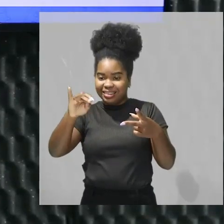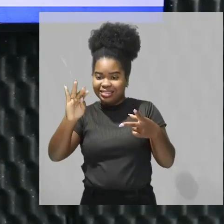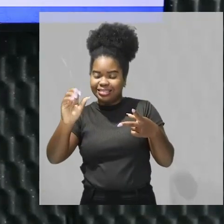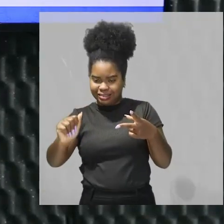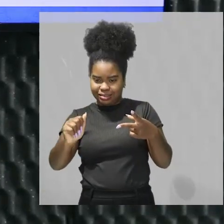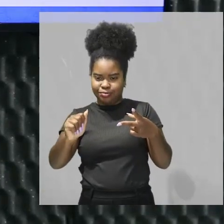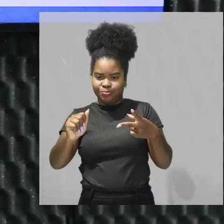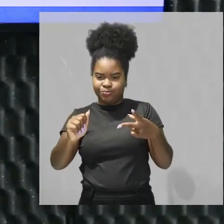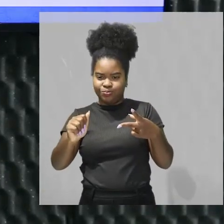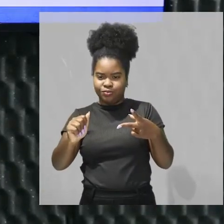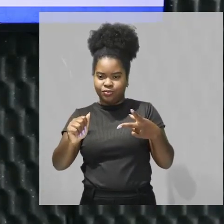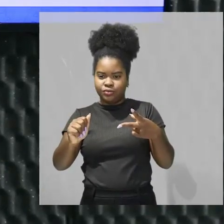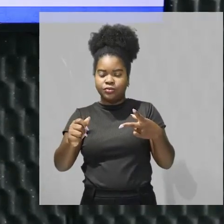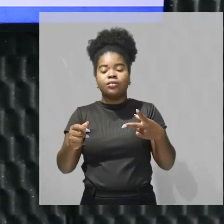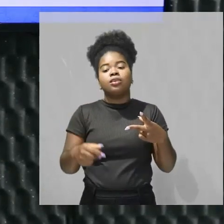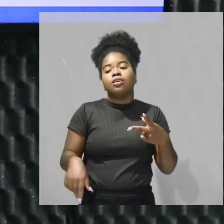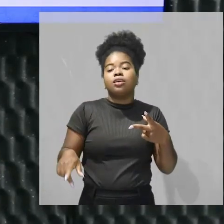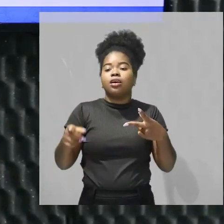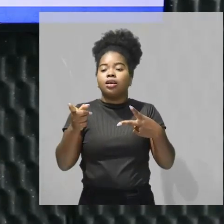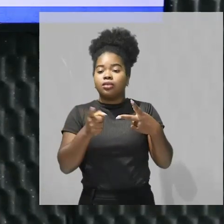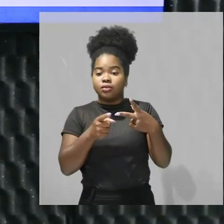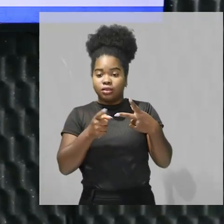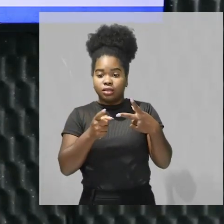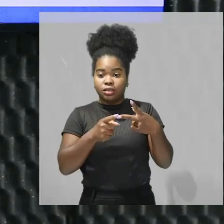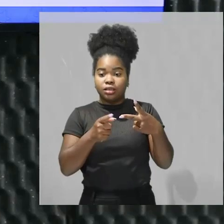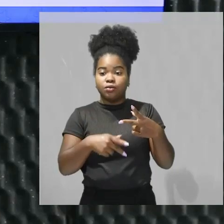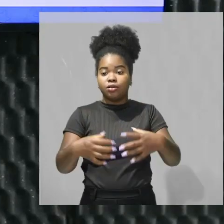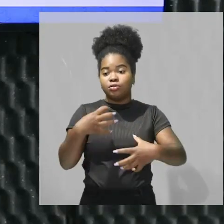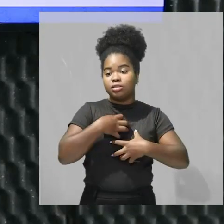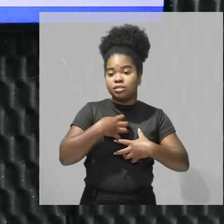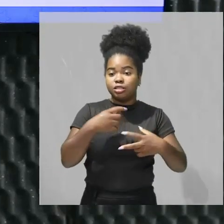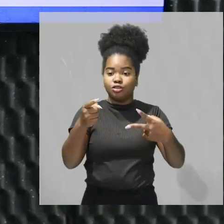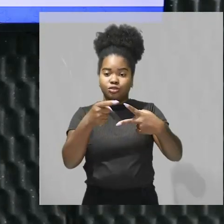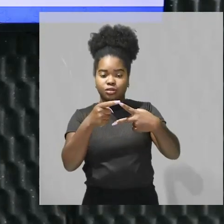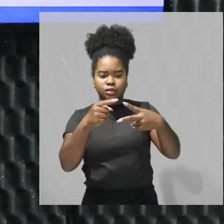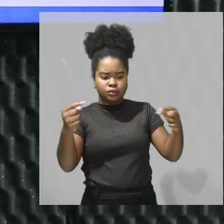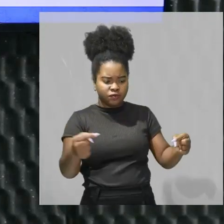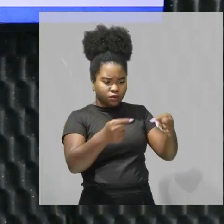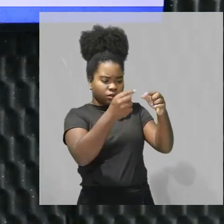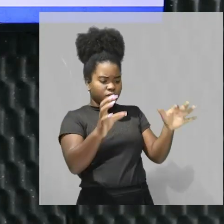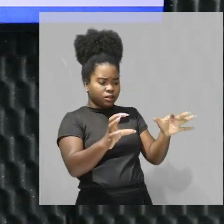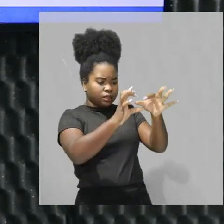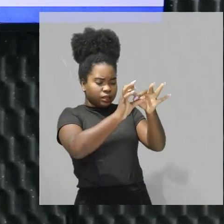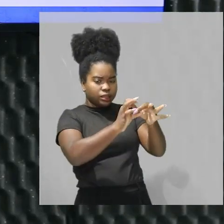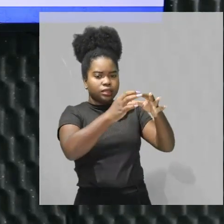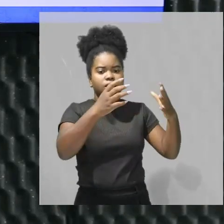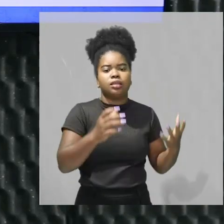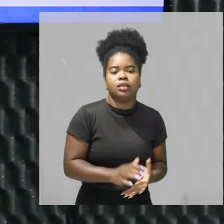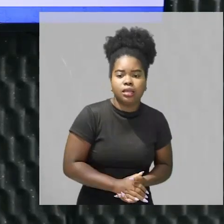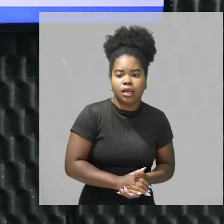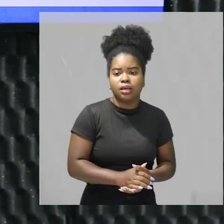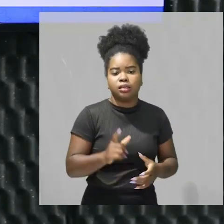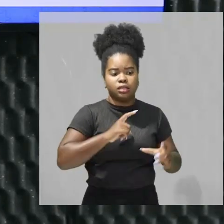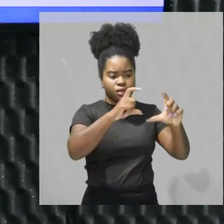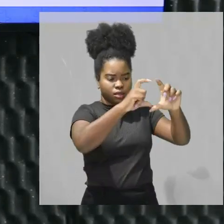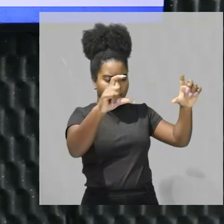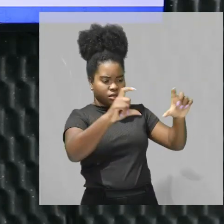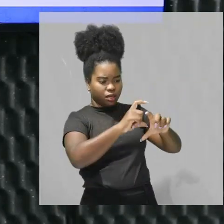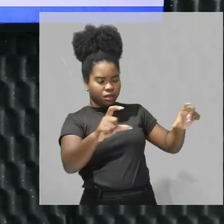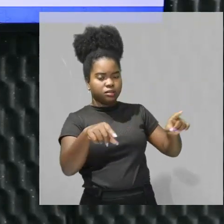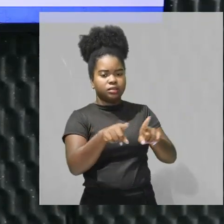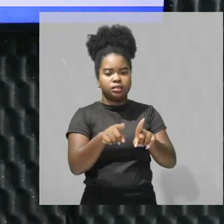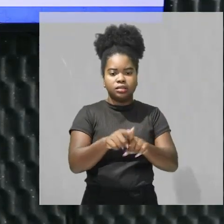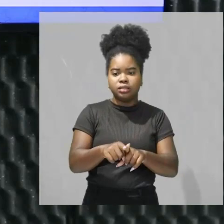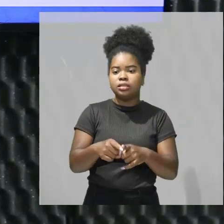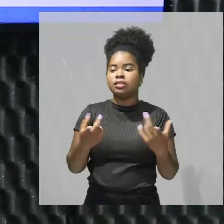são os aspectos que vão ligar o texto, né? Que vão ali interligar os parágrafos, que vão interligar as orações e vão dar todo